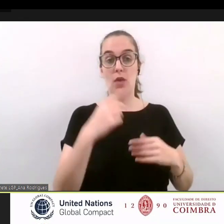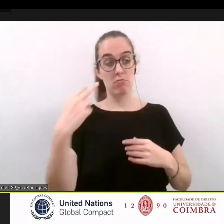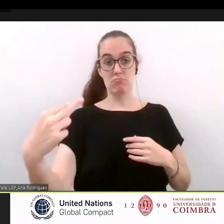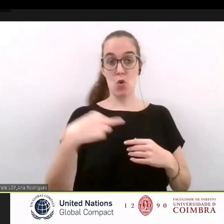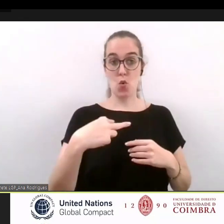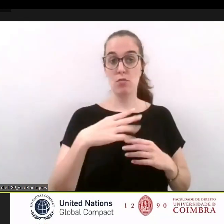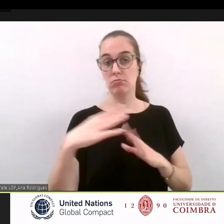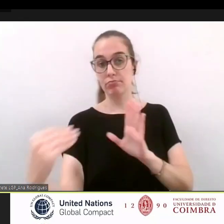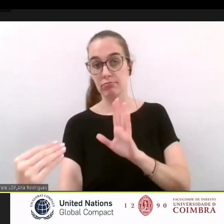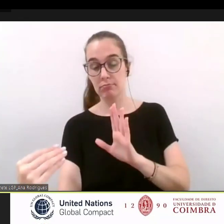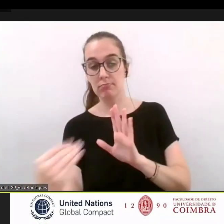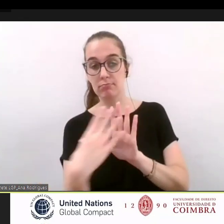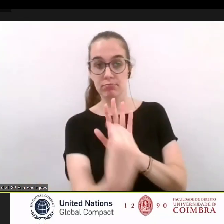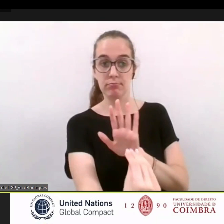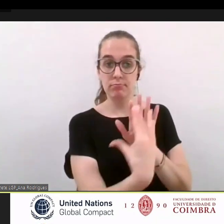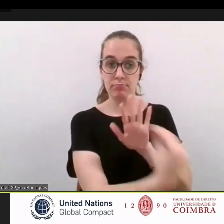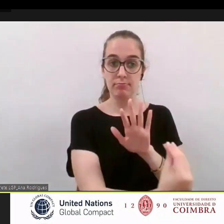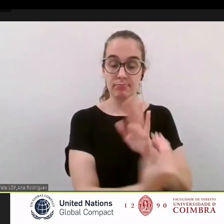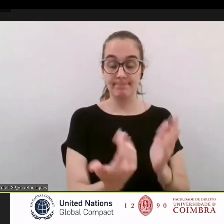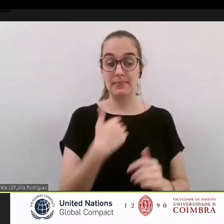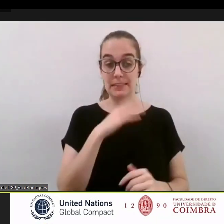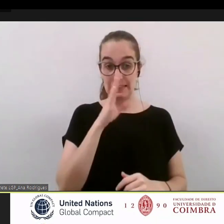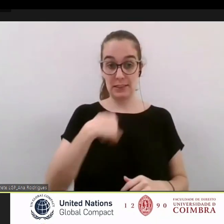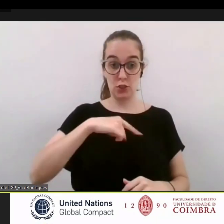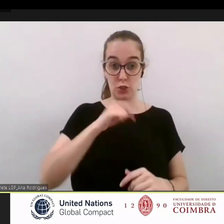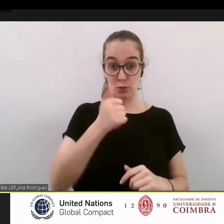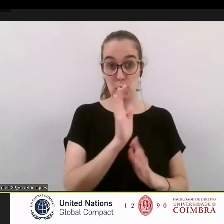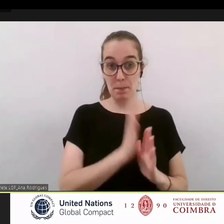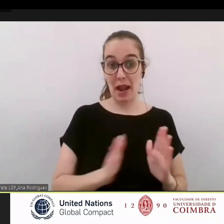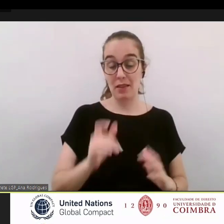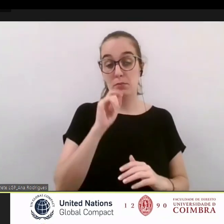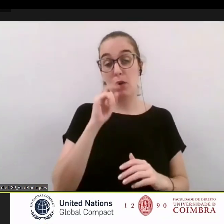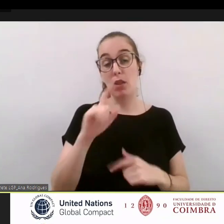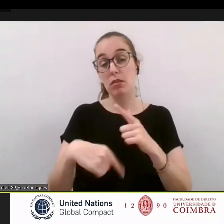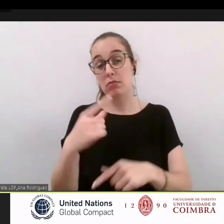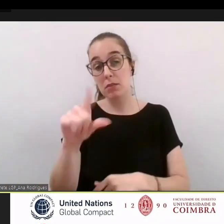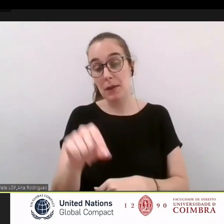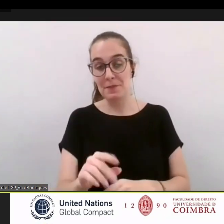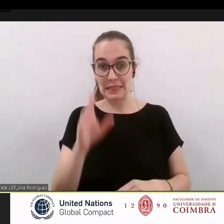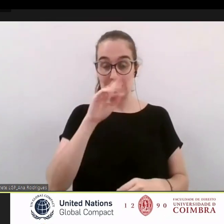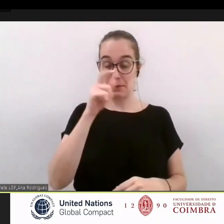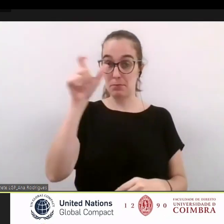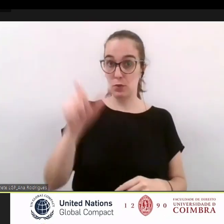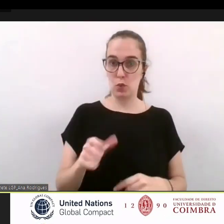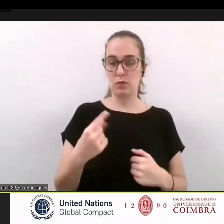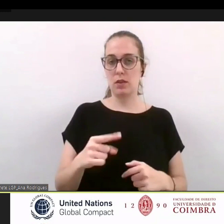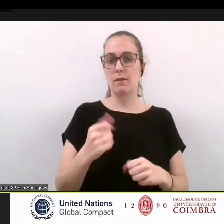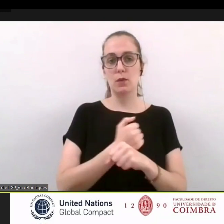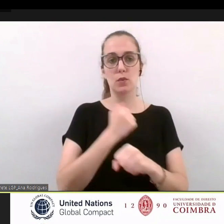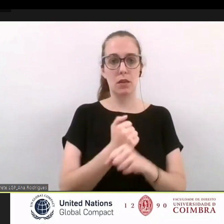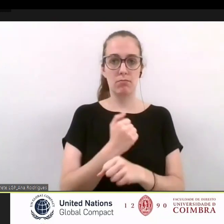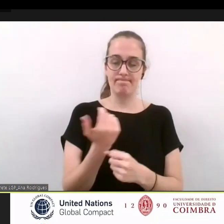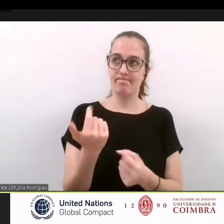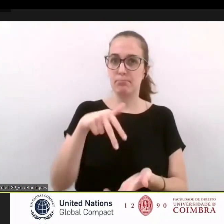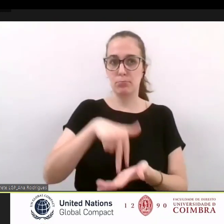adotarmos bons exemplos de boas práticas, claro que quem tiver um papel mais chave, digamos assim, porque tem um